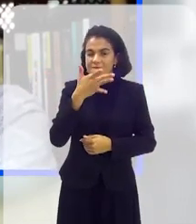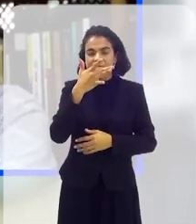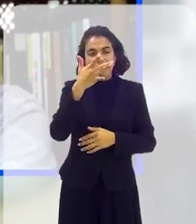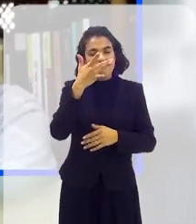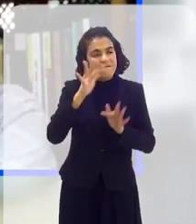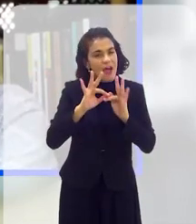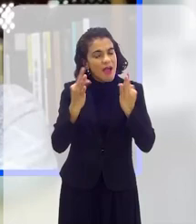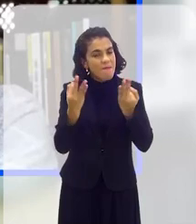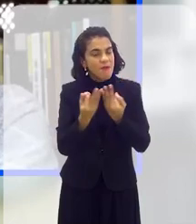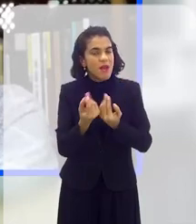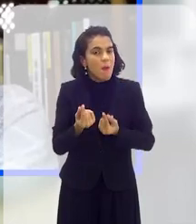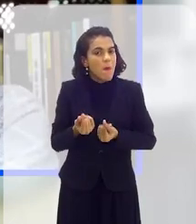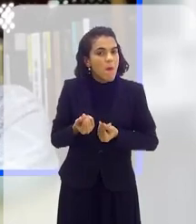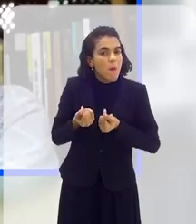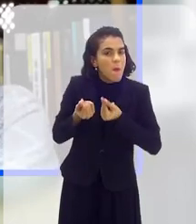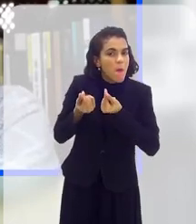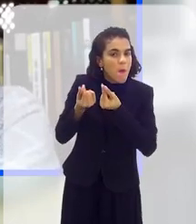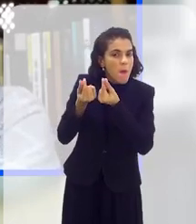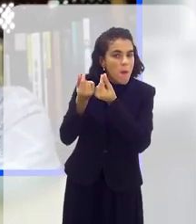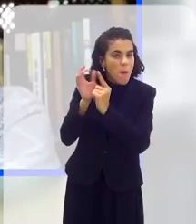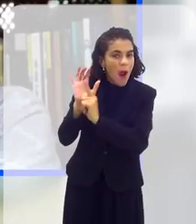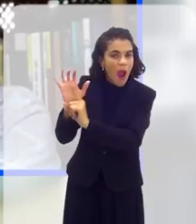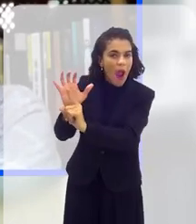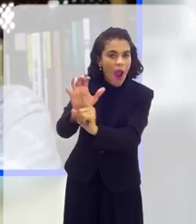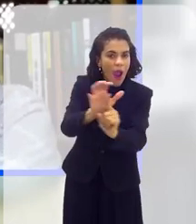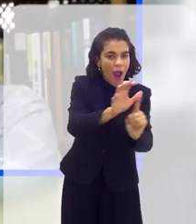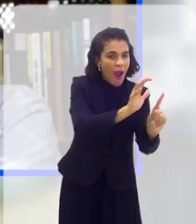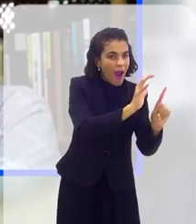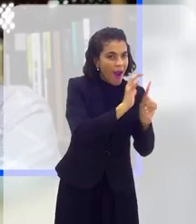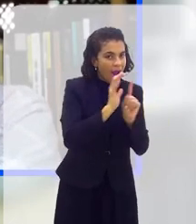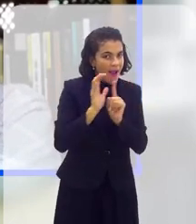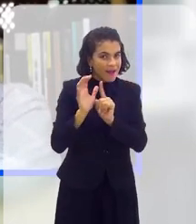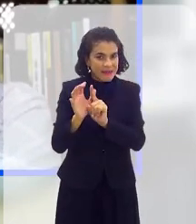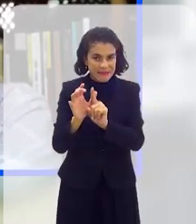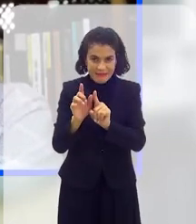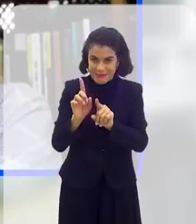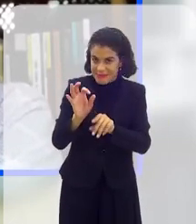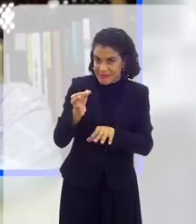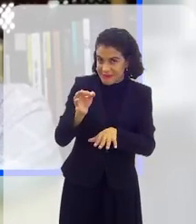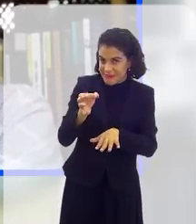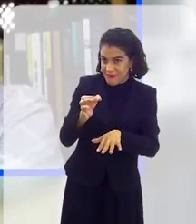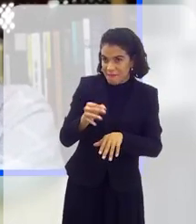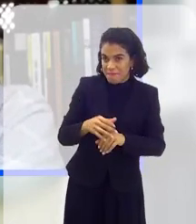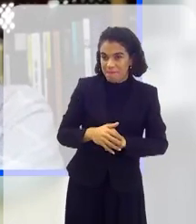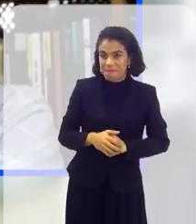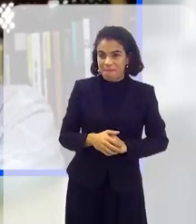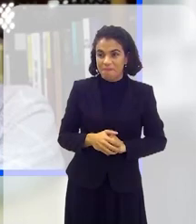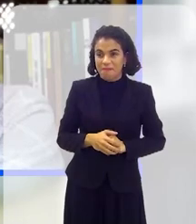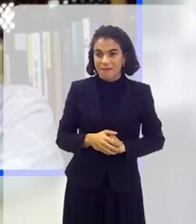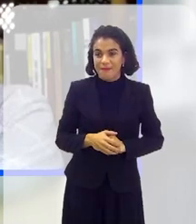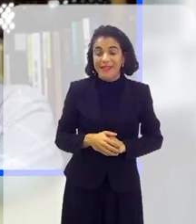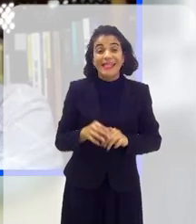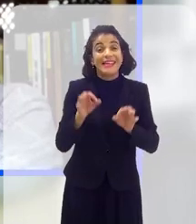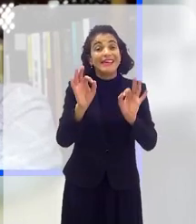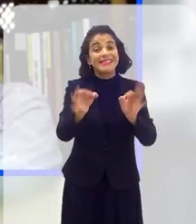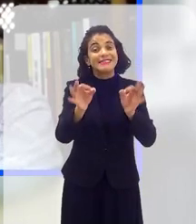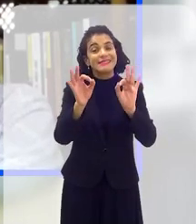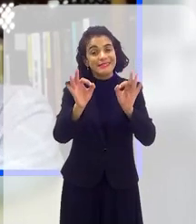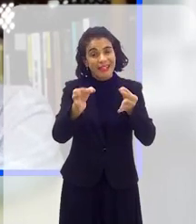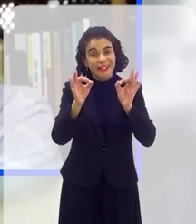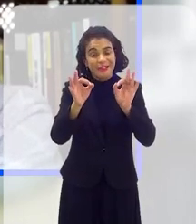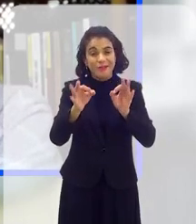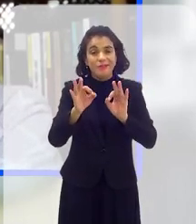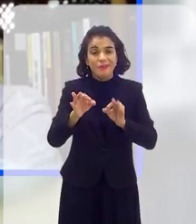Assim, influentes e que acabam, talvez aí, dando várias tudo. vertentes para a sua investigação,